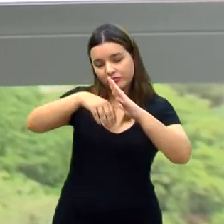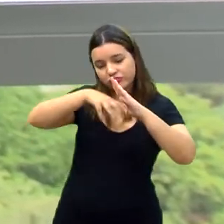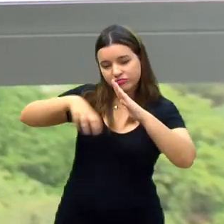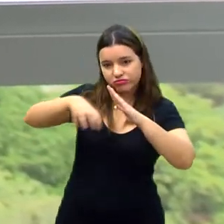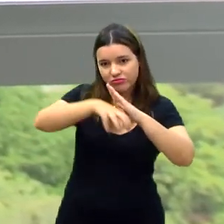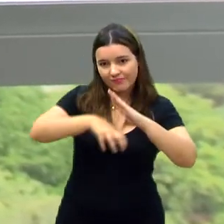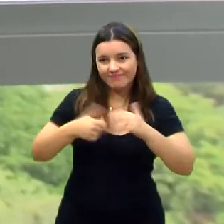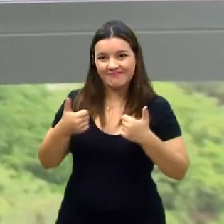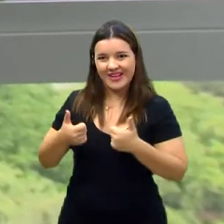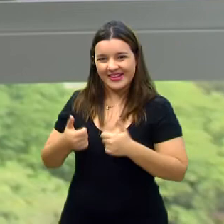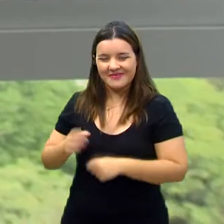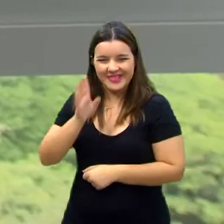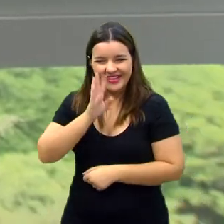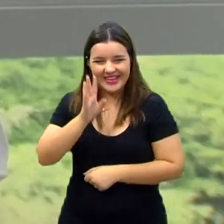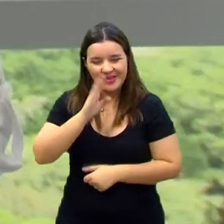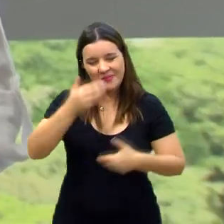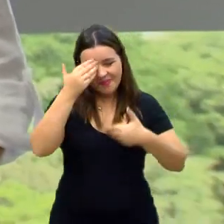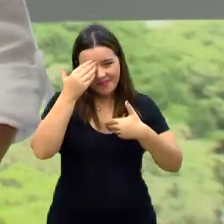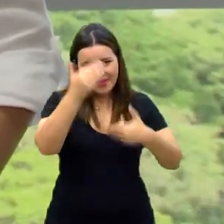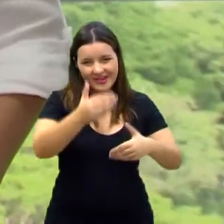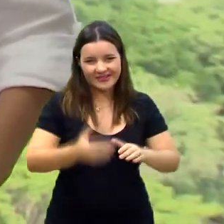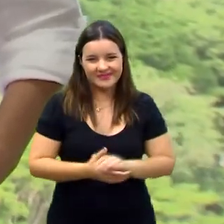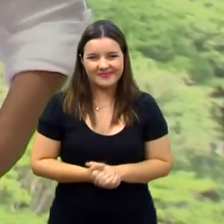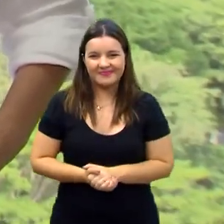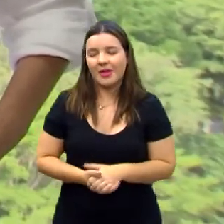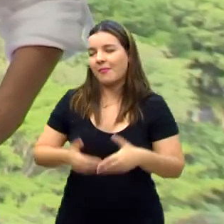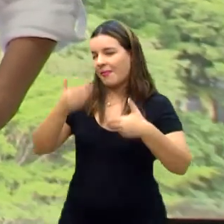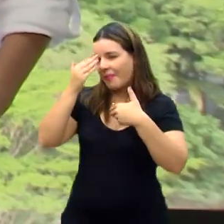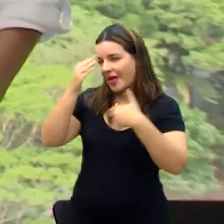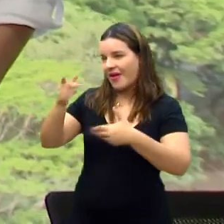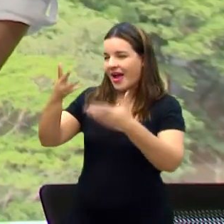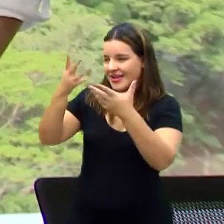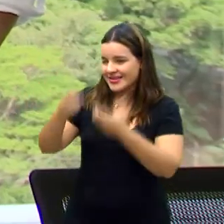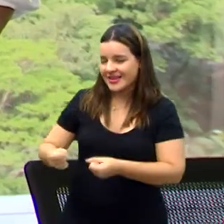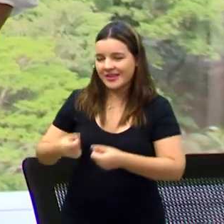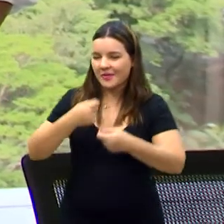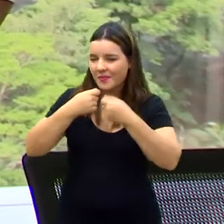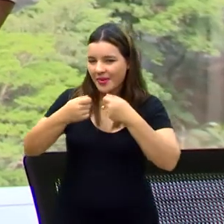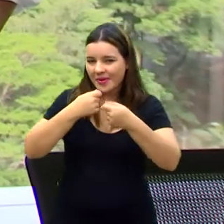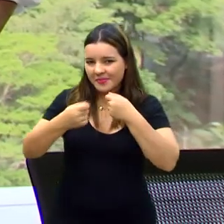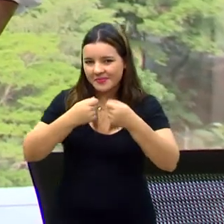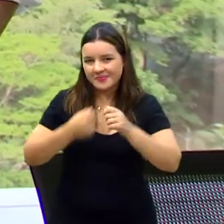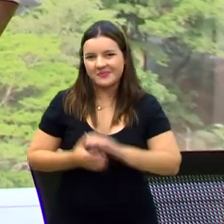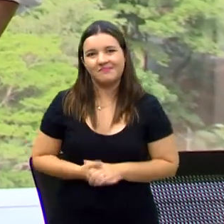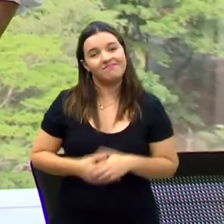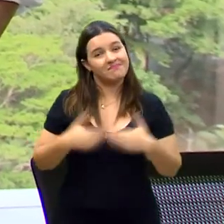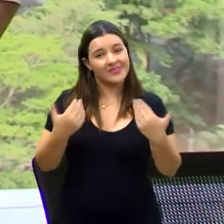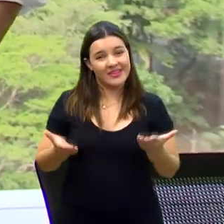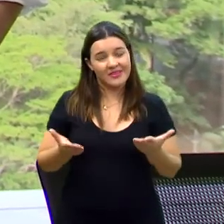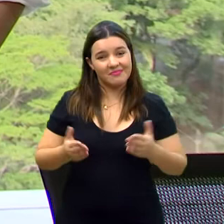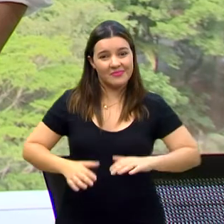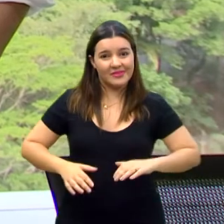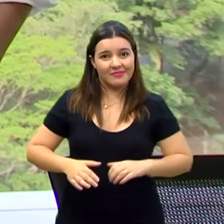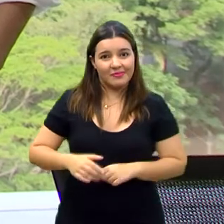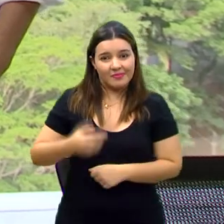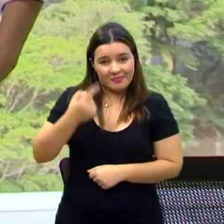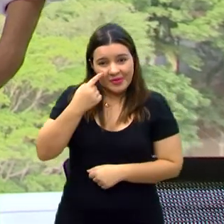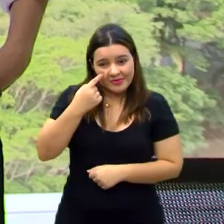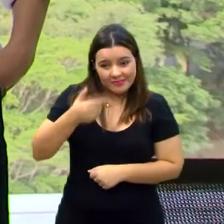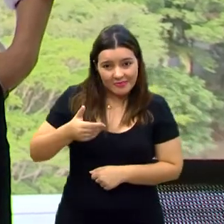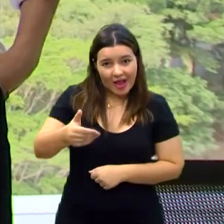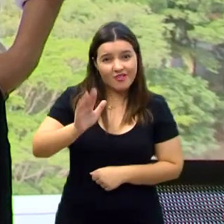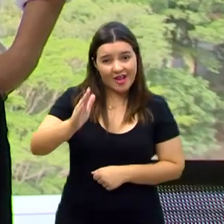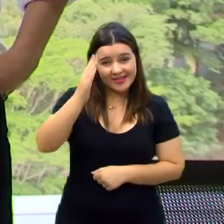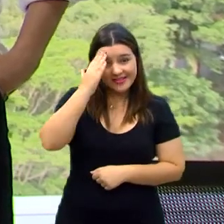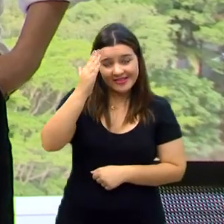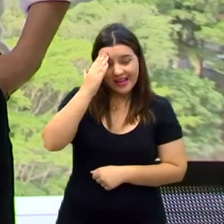então sua profissão bem bacana design de interiores né Carol bem bacana muito obrigada viu com a